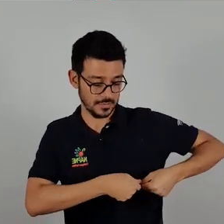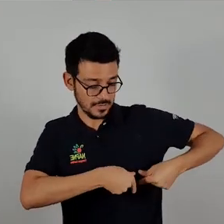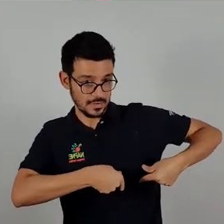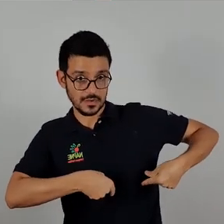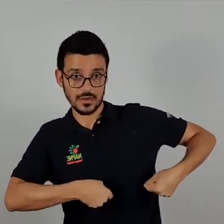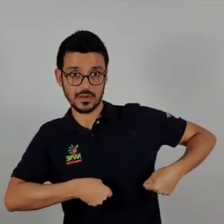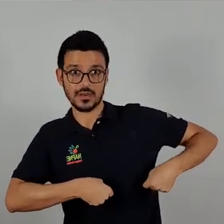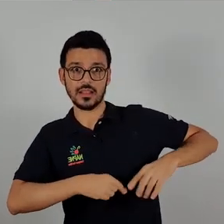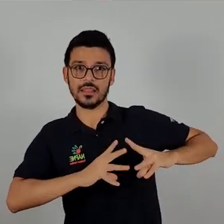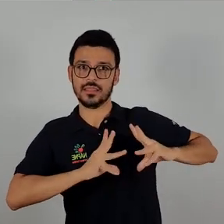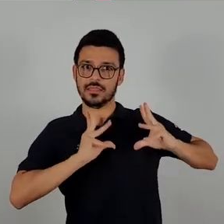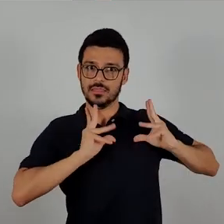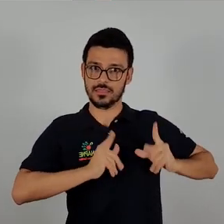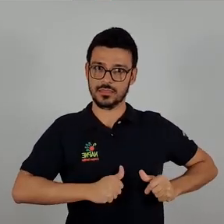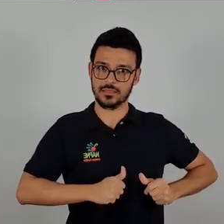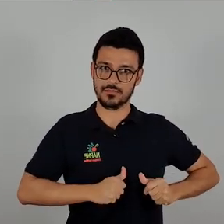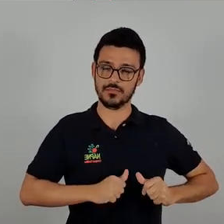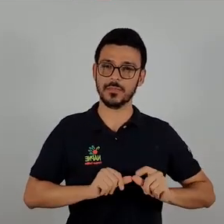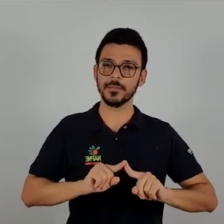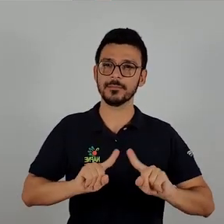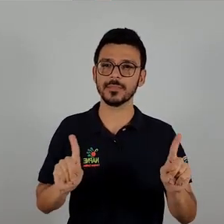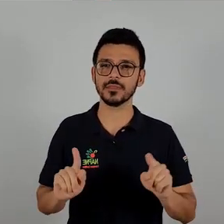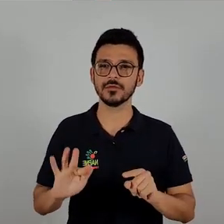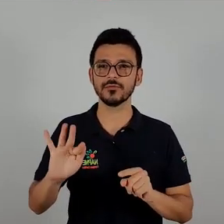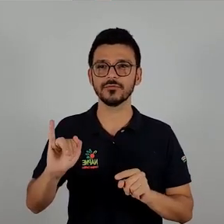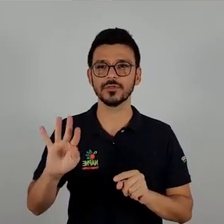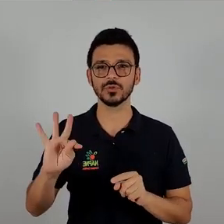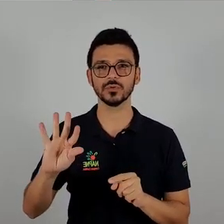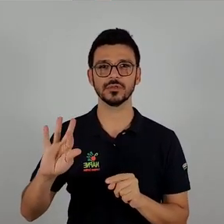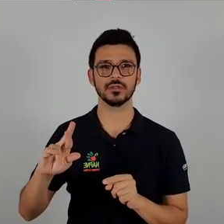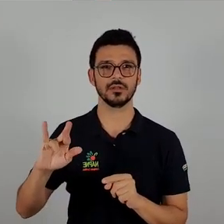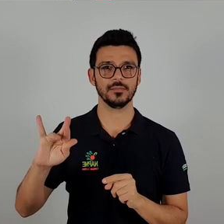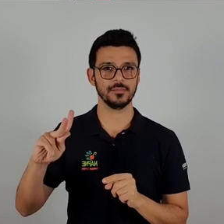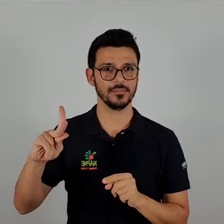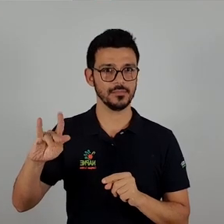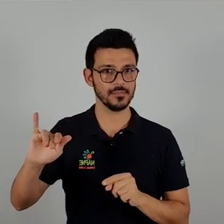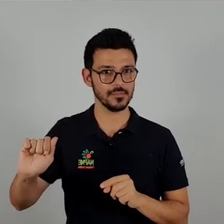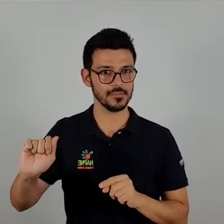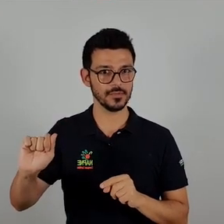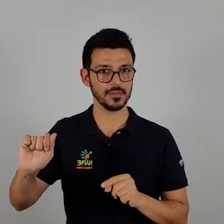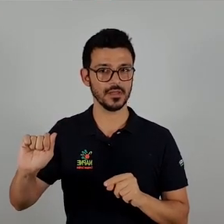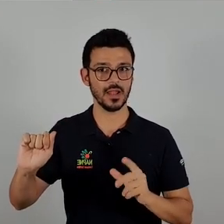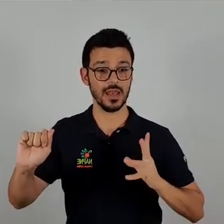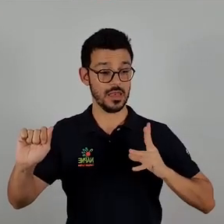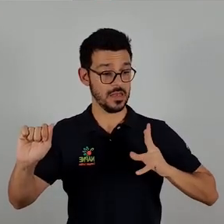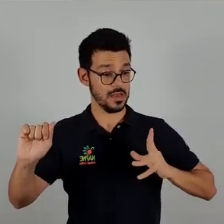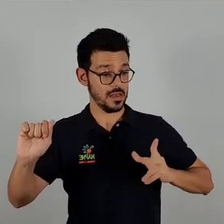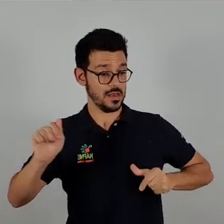na limpeza do fígado. Ele vai trabalhar no paciente que está com o fígado intoxicado.